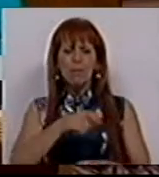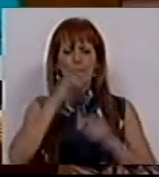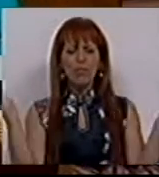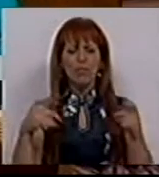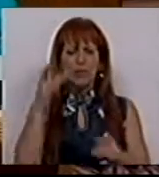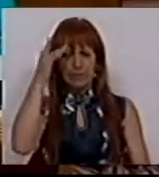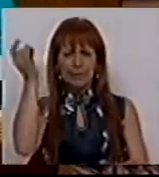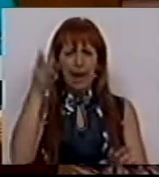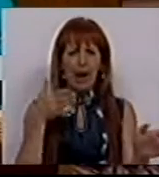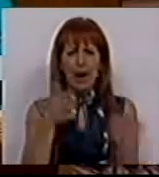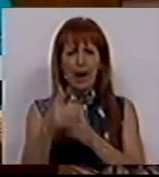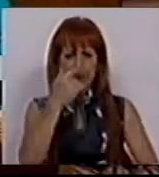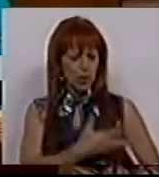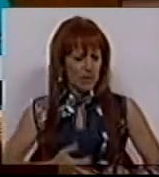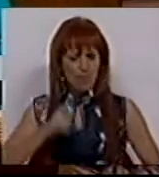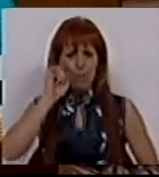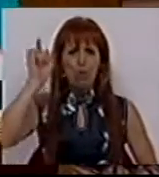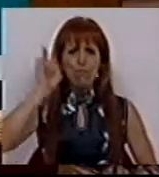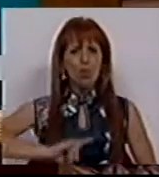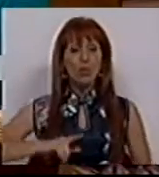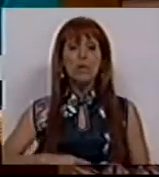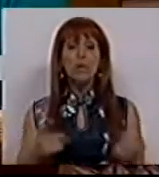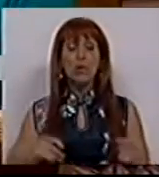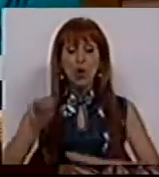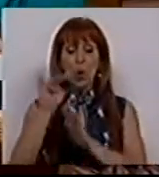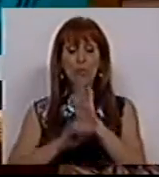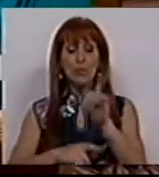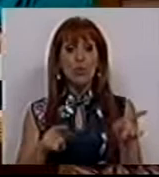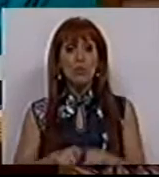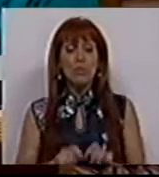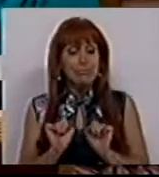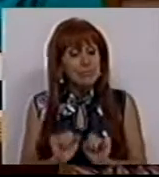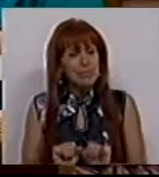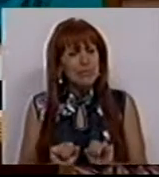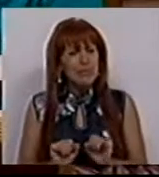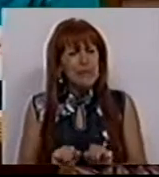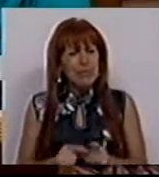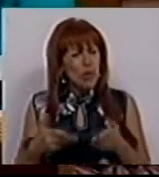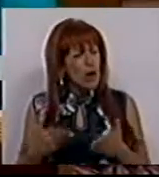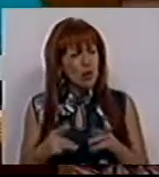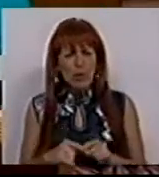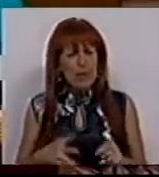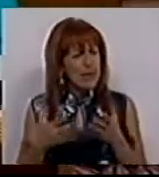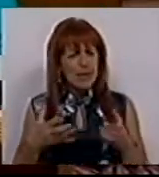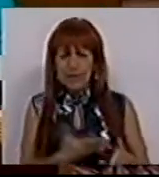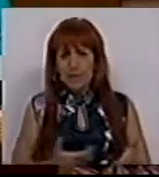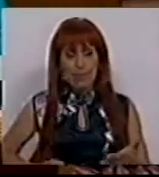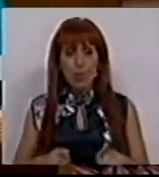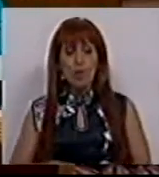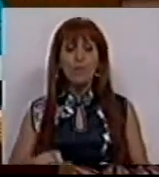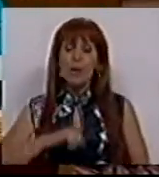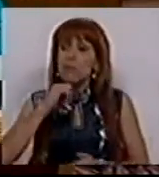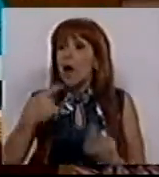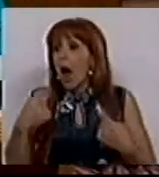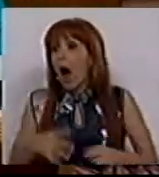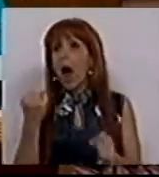promover a exploração dos desempregados e desempregadas com um programa que é em si mesmo um contributo para o desemprego. Enquanto